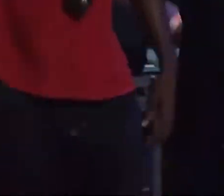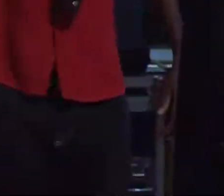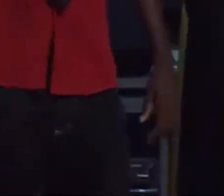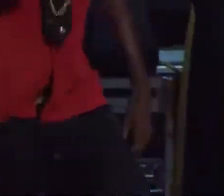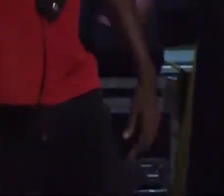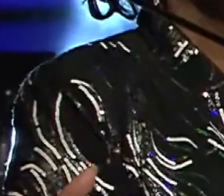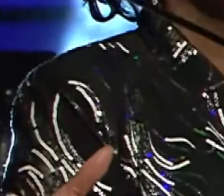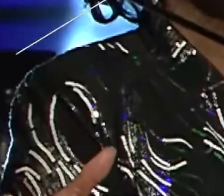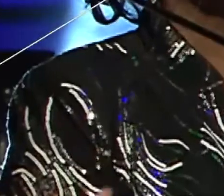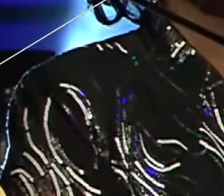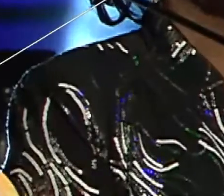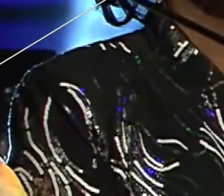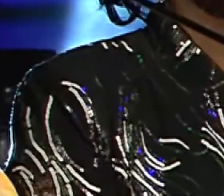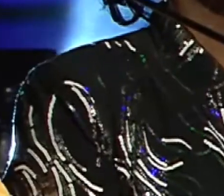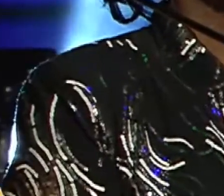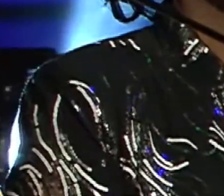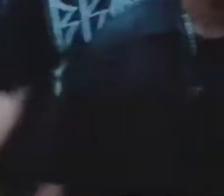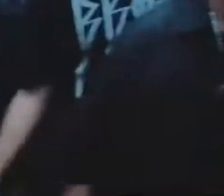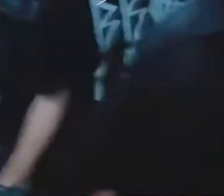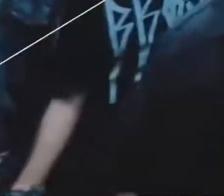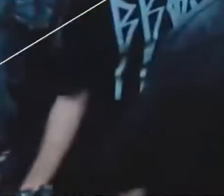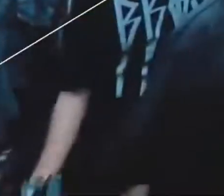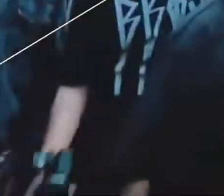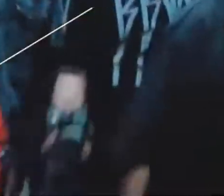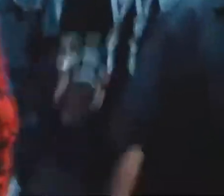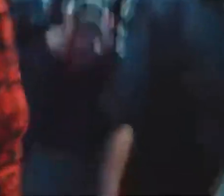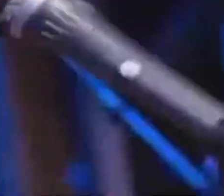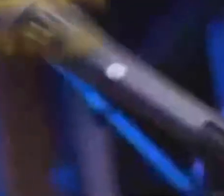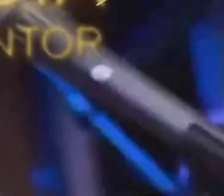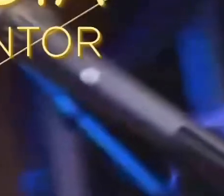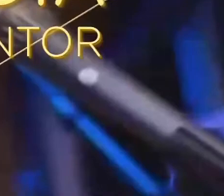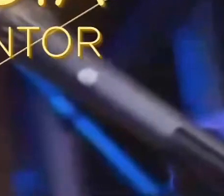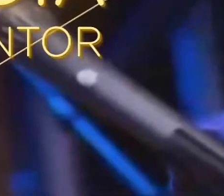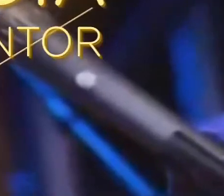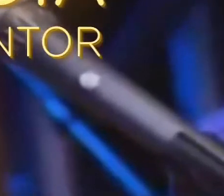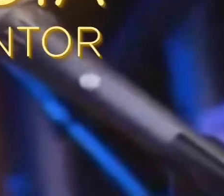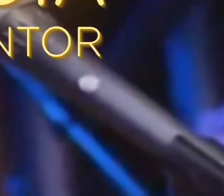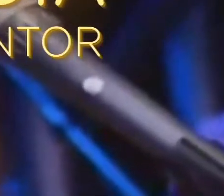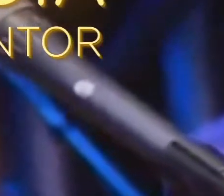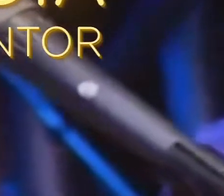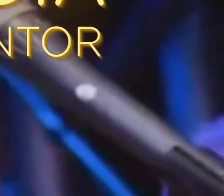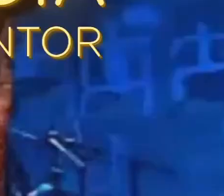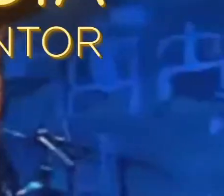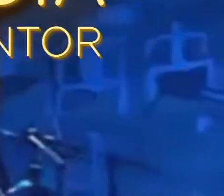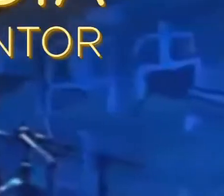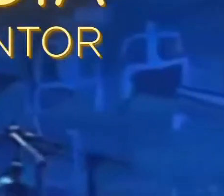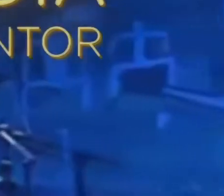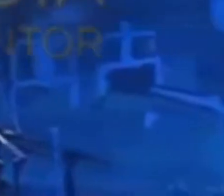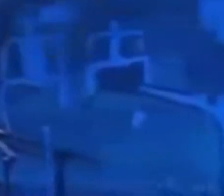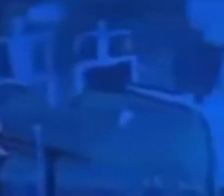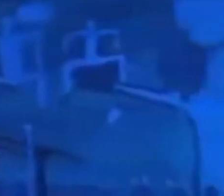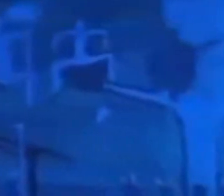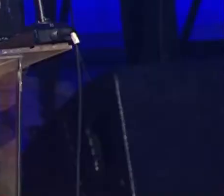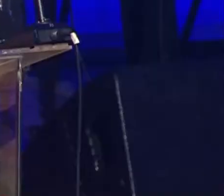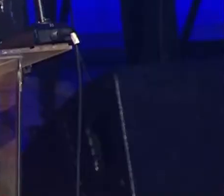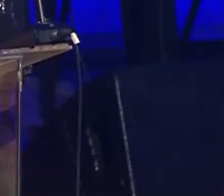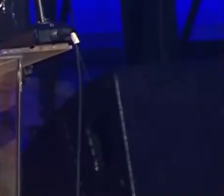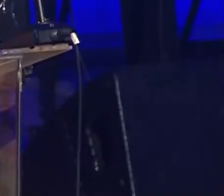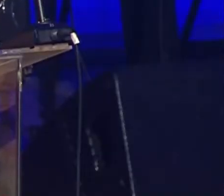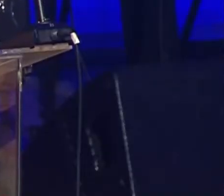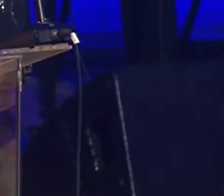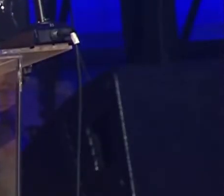com a apresentação da atriz Maria Gal, do rapper Taíde e em homenagem ao grande artista Luiz Melodia.